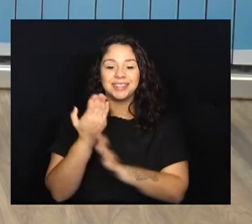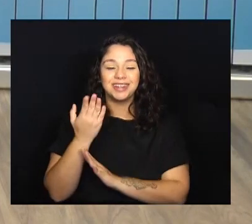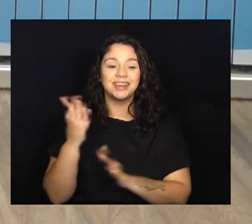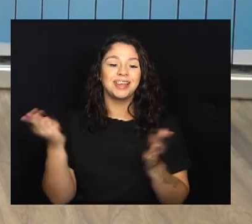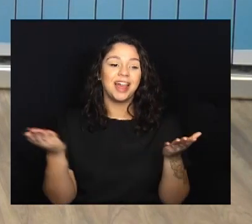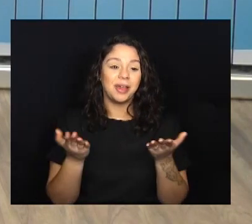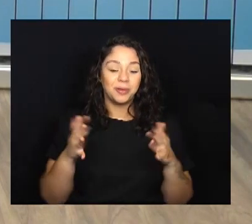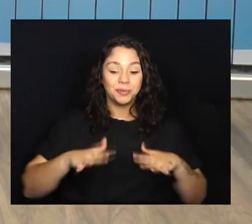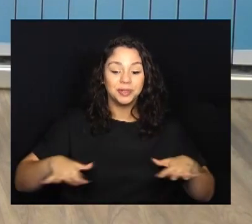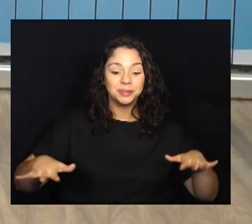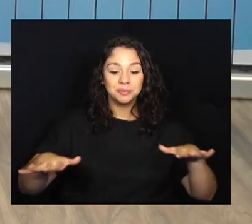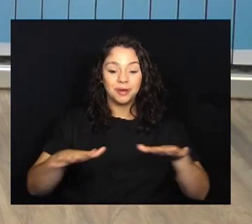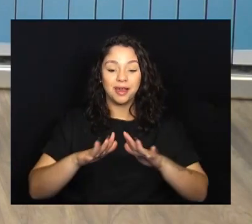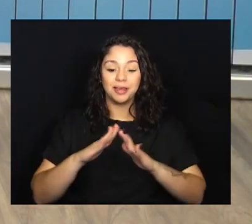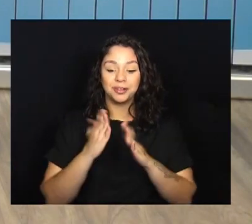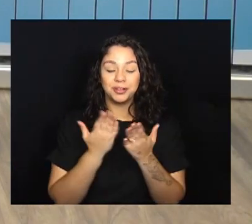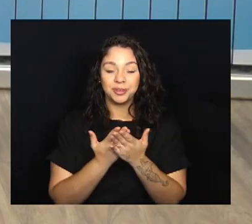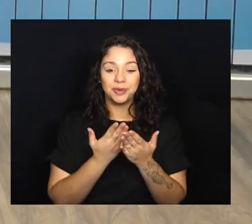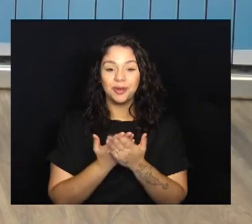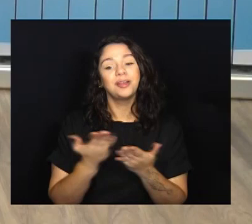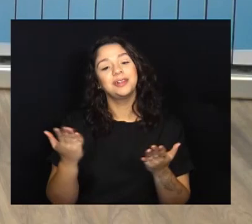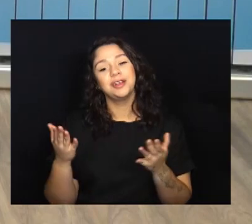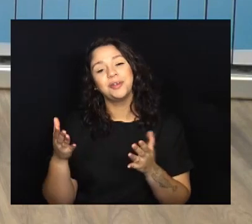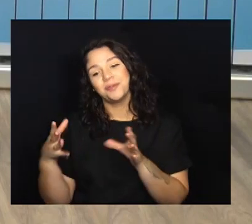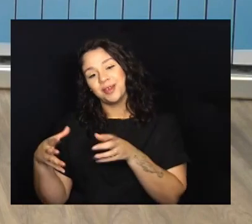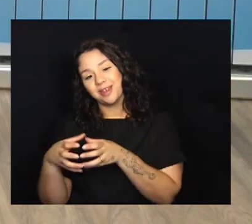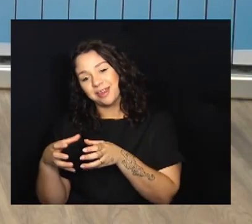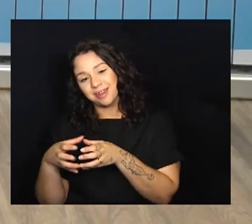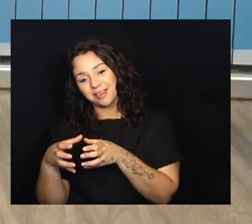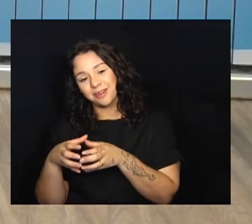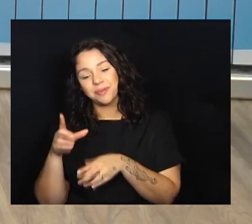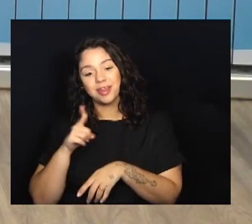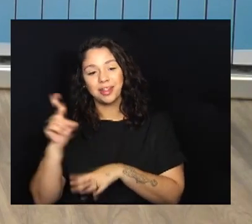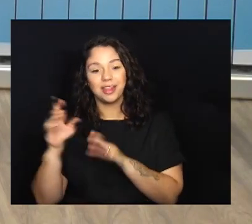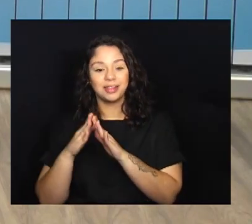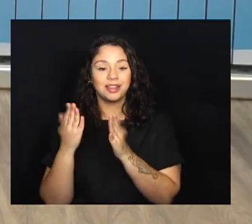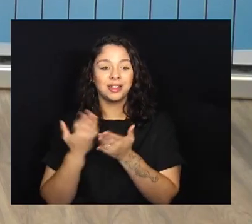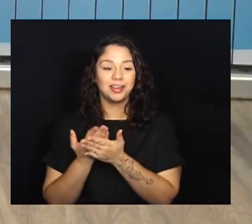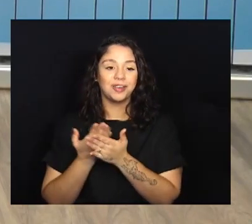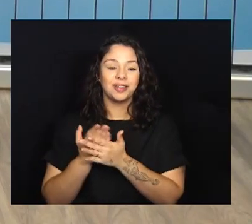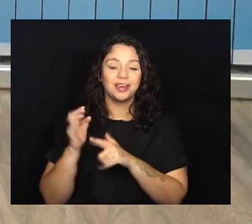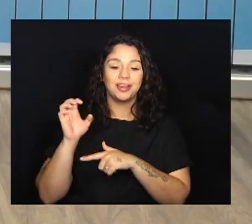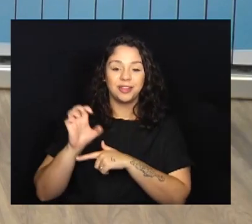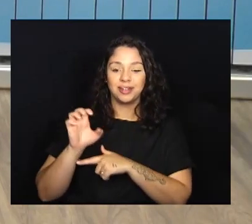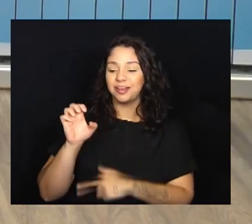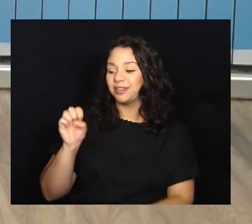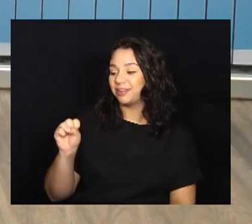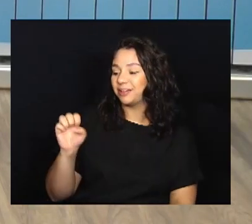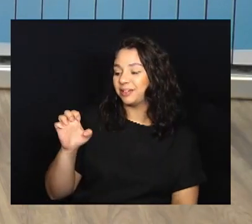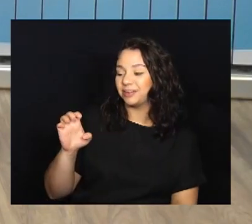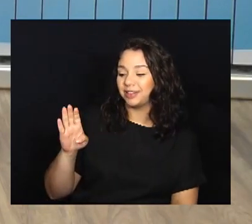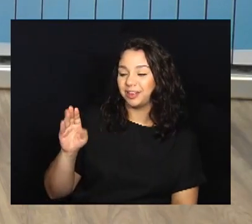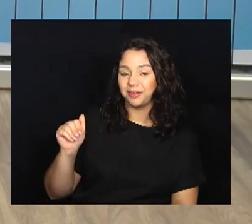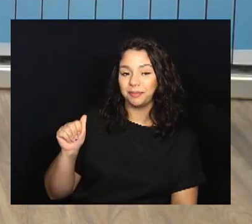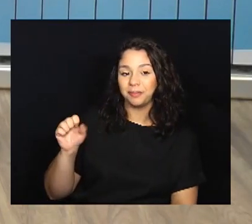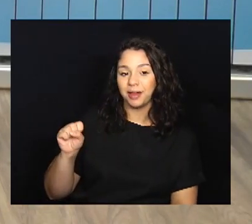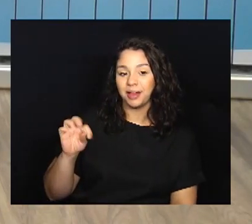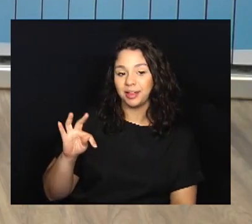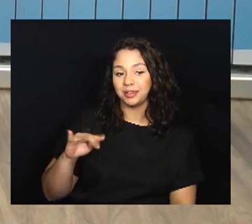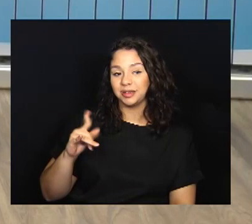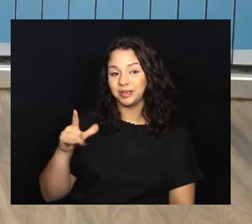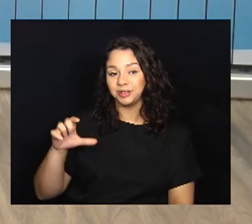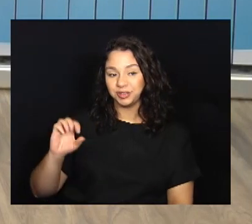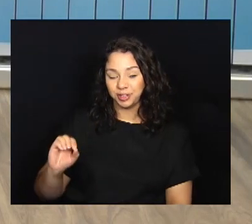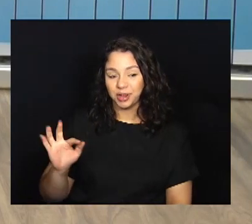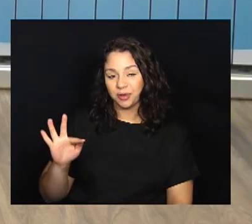os espaços, né? A nossa equipe, então, diretamente da Escola Estadual Sebastião Ramos Nogueira, na rua Cândido